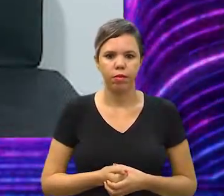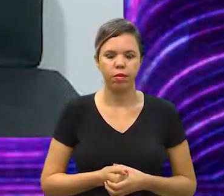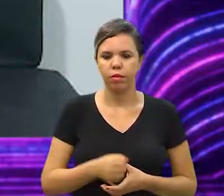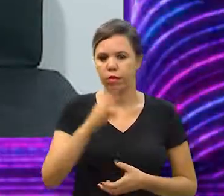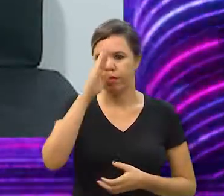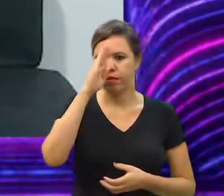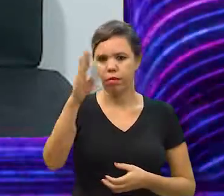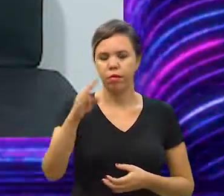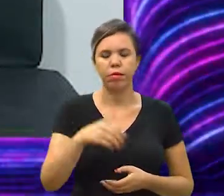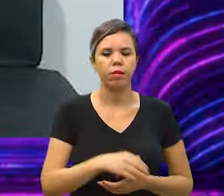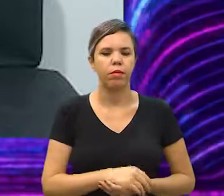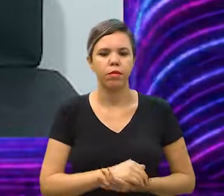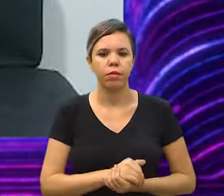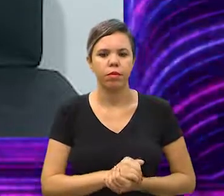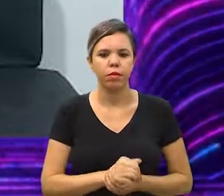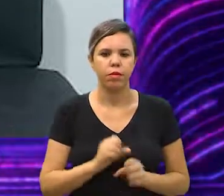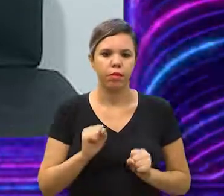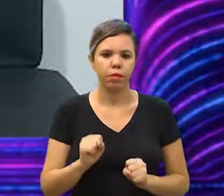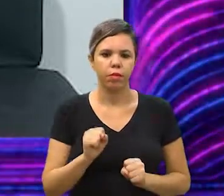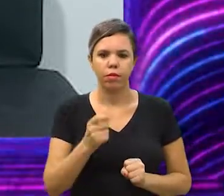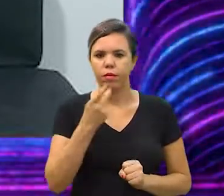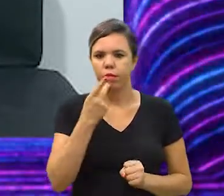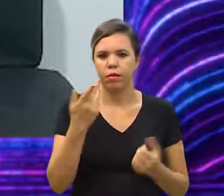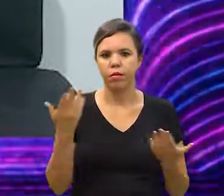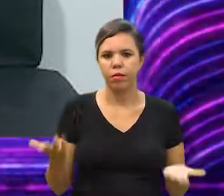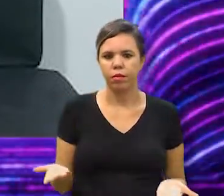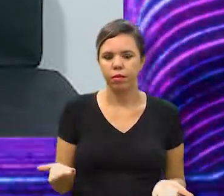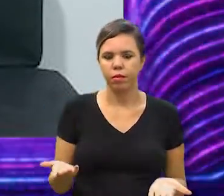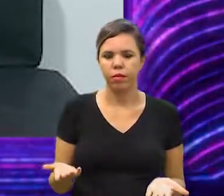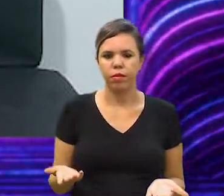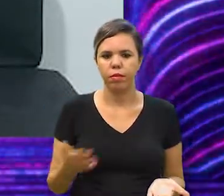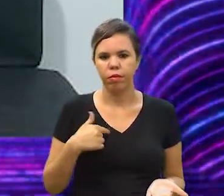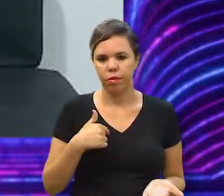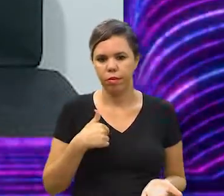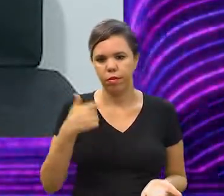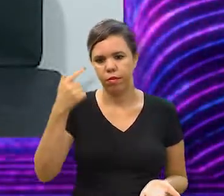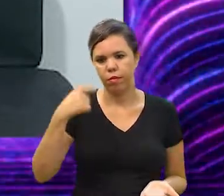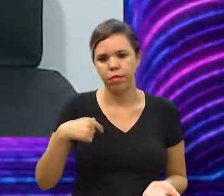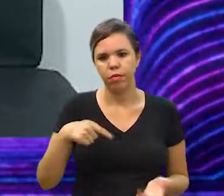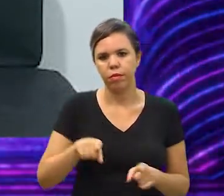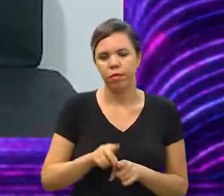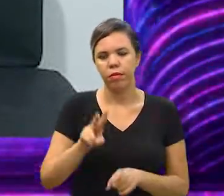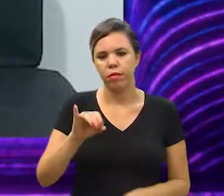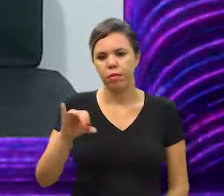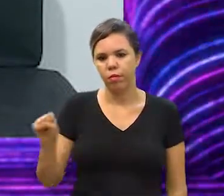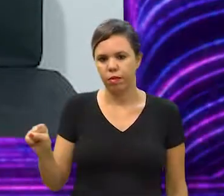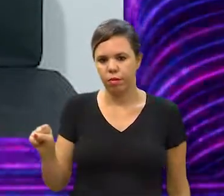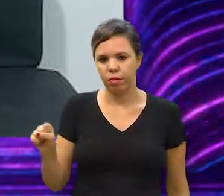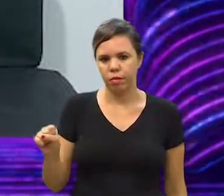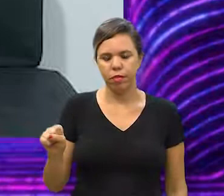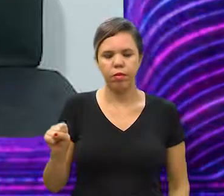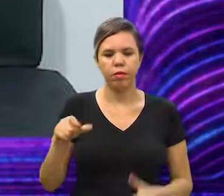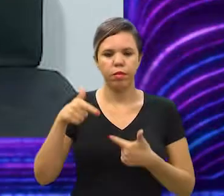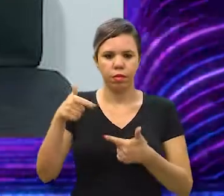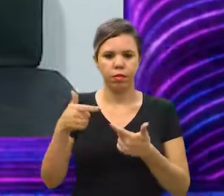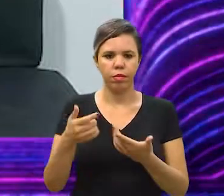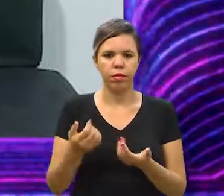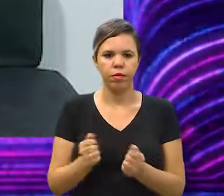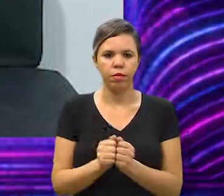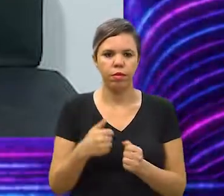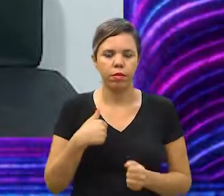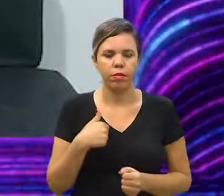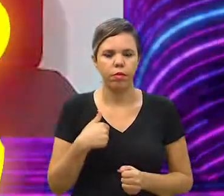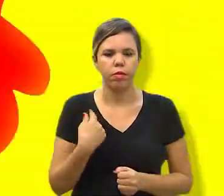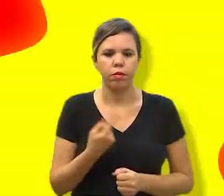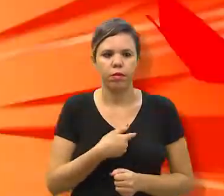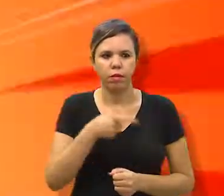A principal parte, assim, que eu posso falar é que no meu caso e do caso do Vinícius, né, que ele faz esse quadrinho comigo,